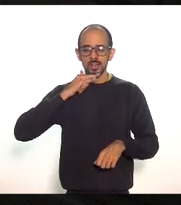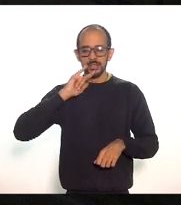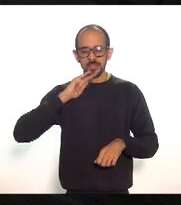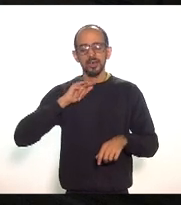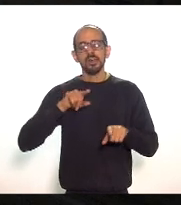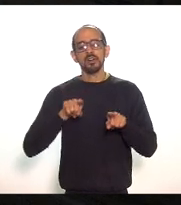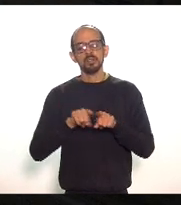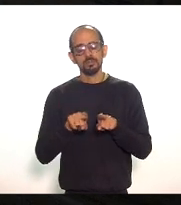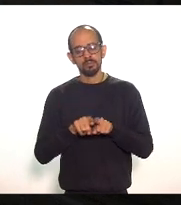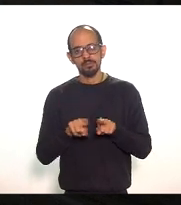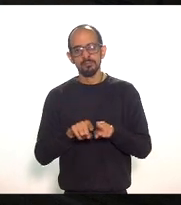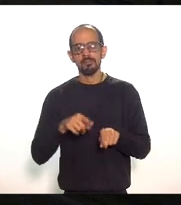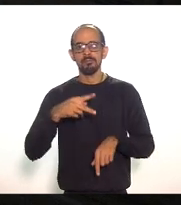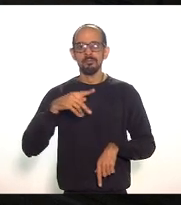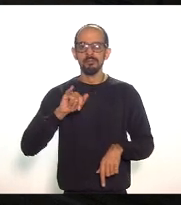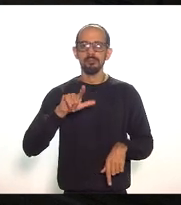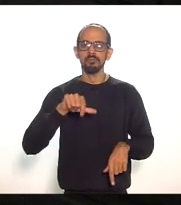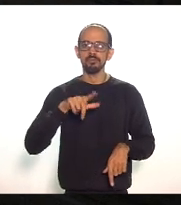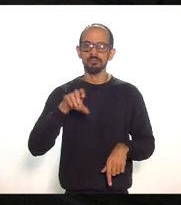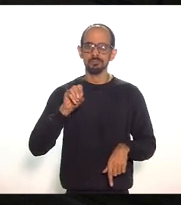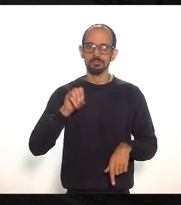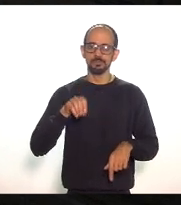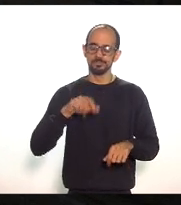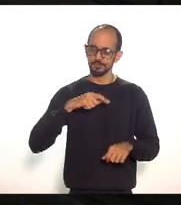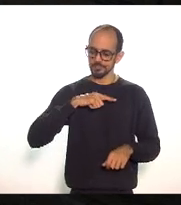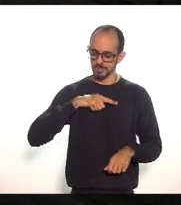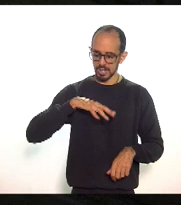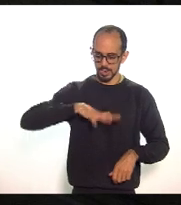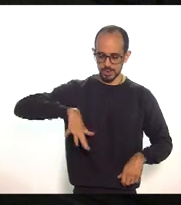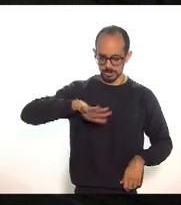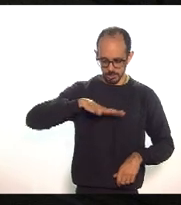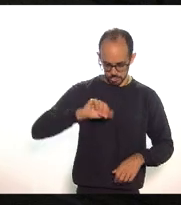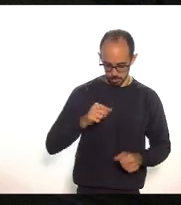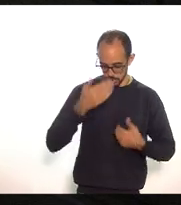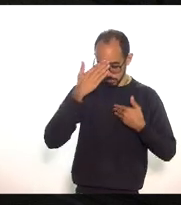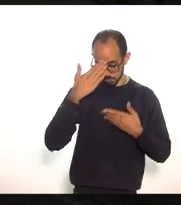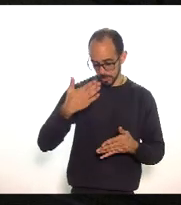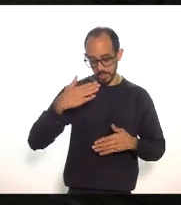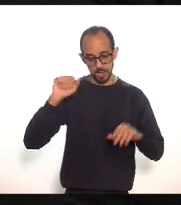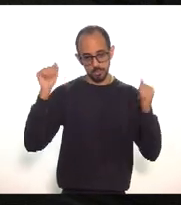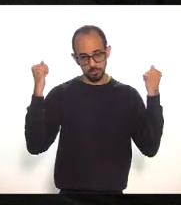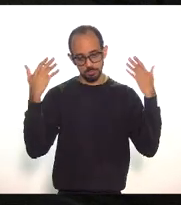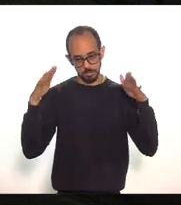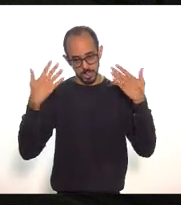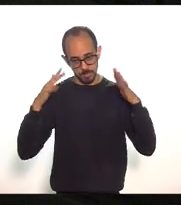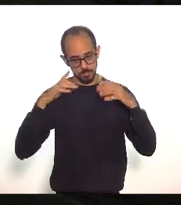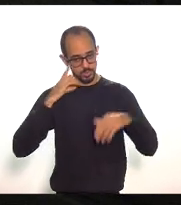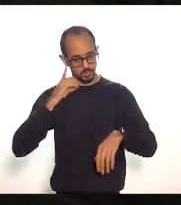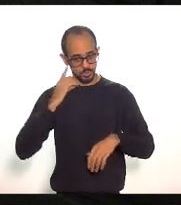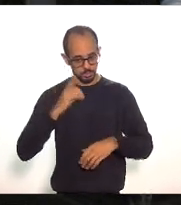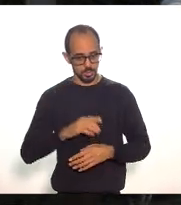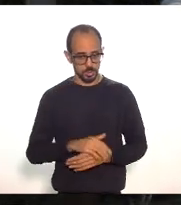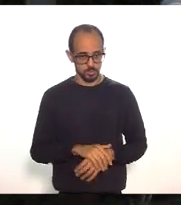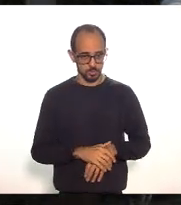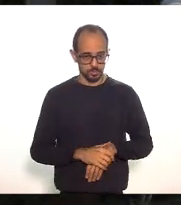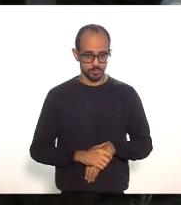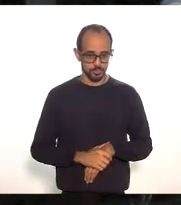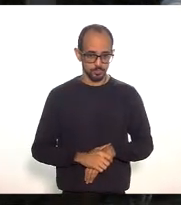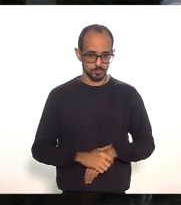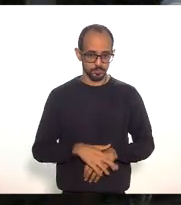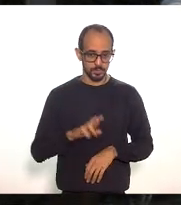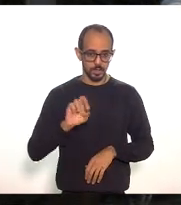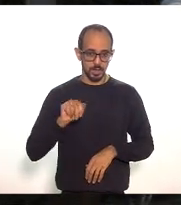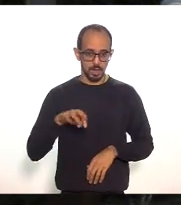também, derivados aí da região como um todo. Muito obrigado, parabéns, deputado Eurico Júnior, pela iniciativa. Deputada Renata, por